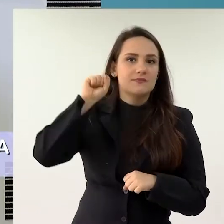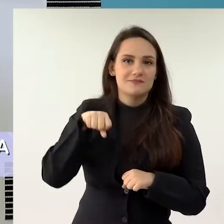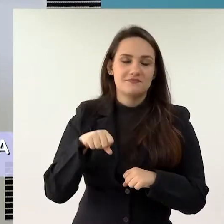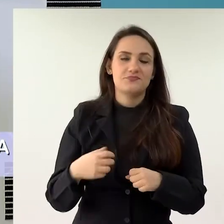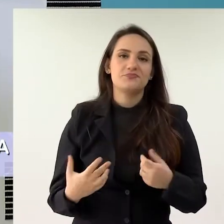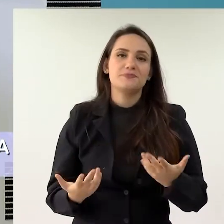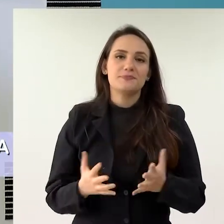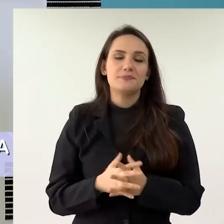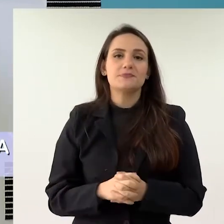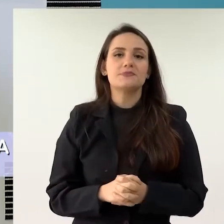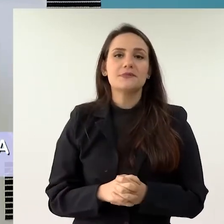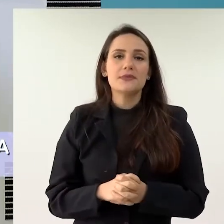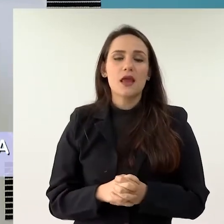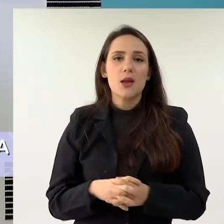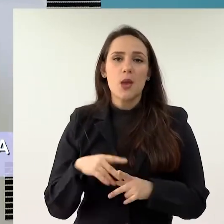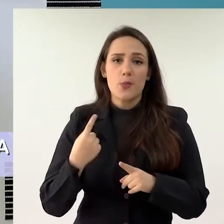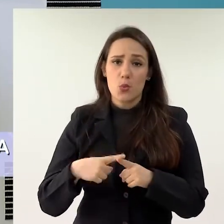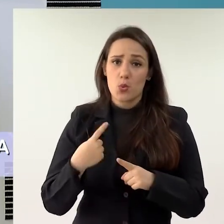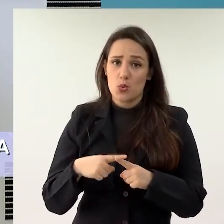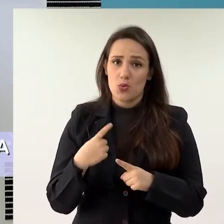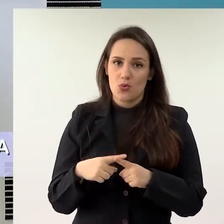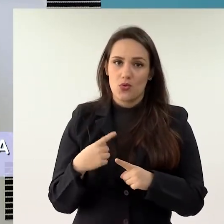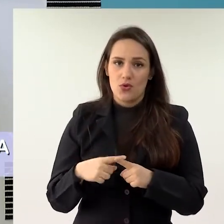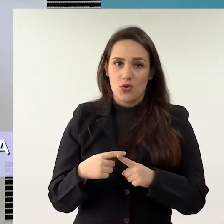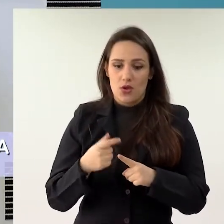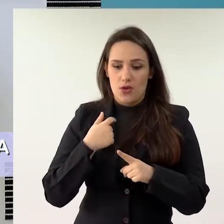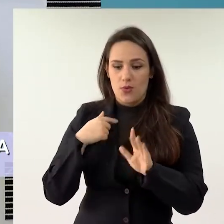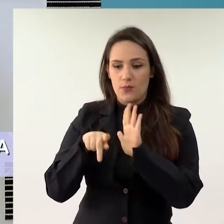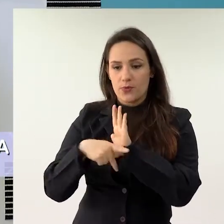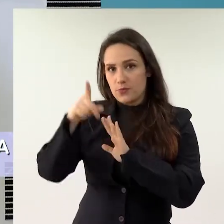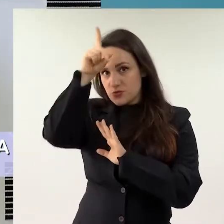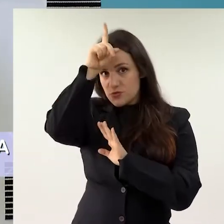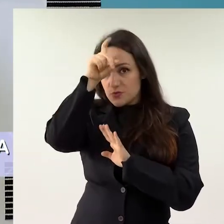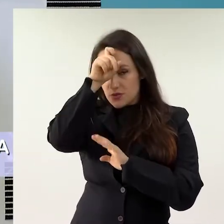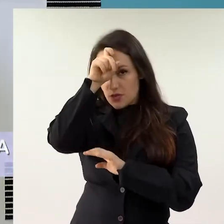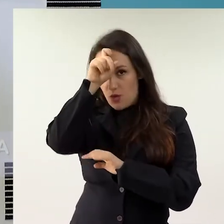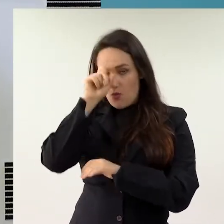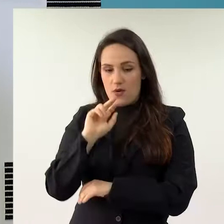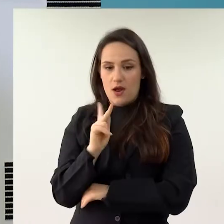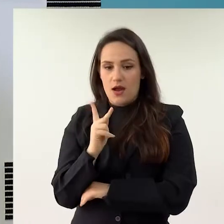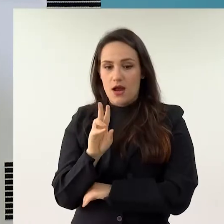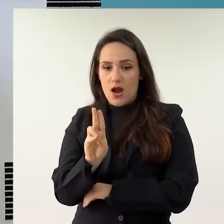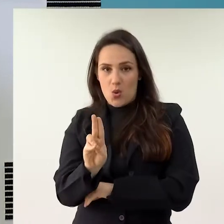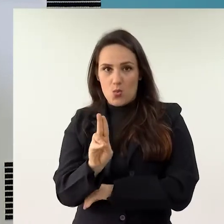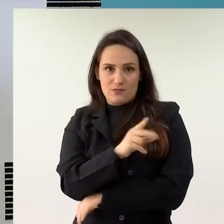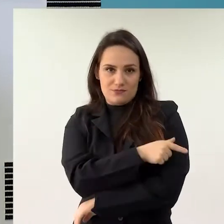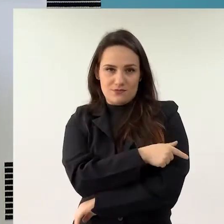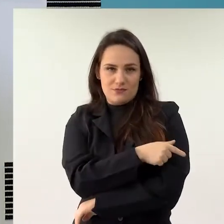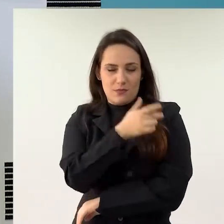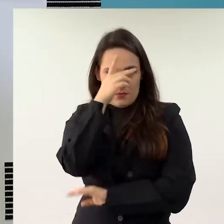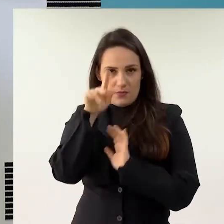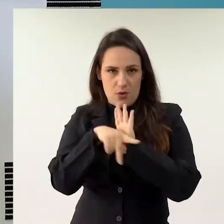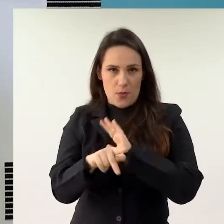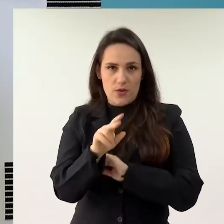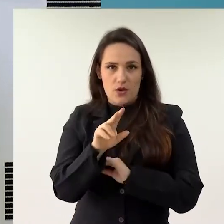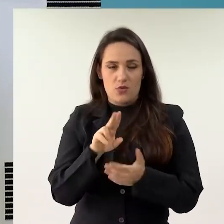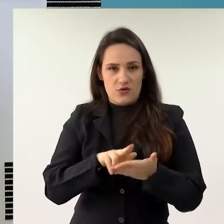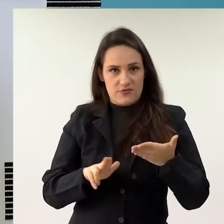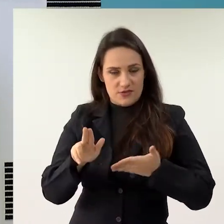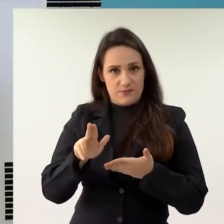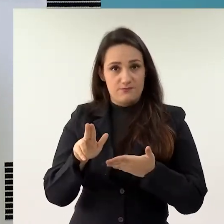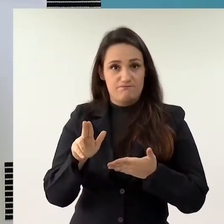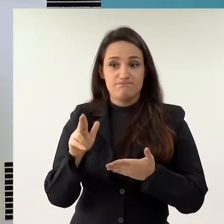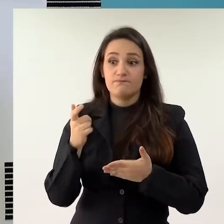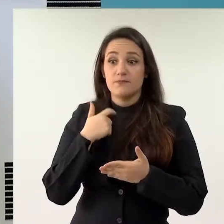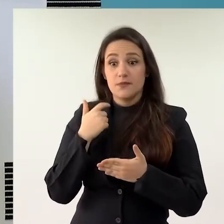experiência. Porque eu sou do hospital universitário e eu sou médico do trabalho e eu atendo os